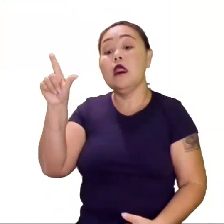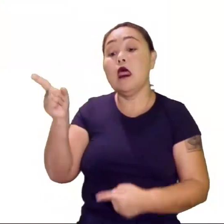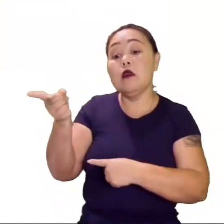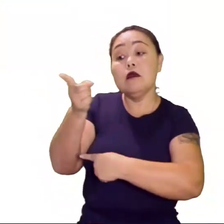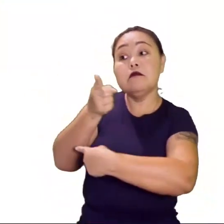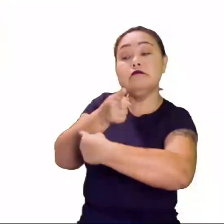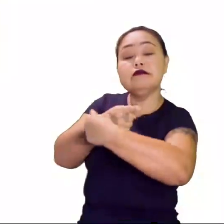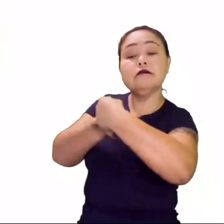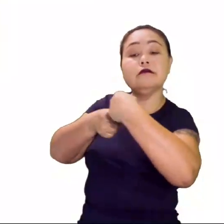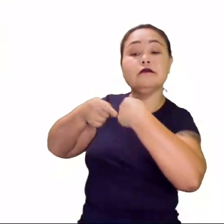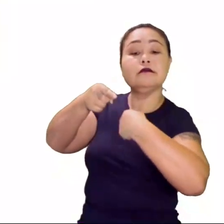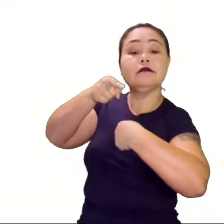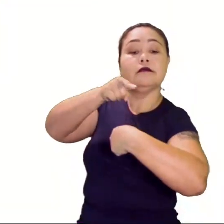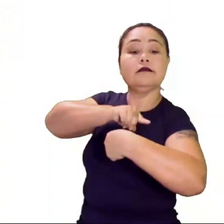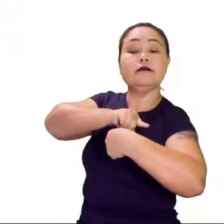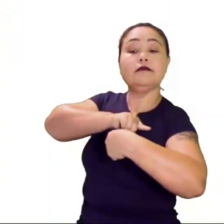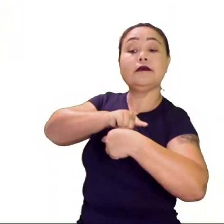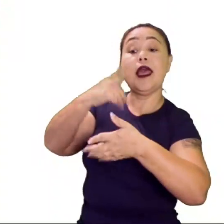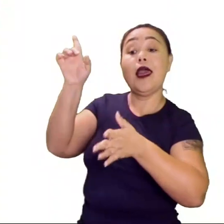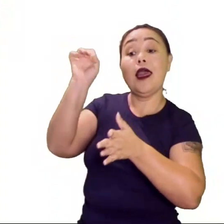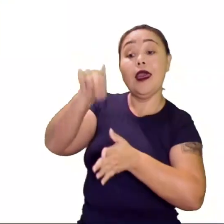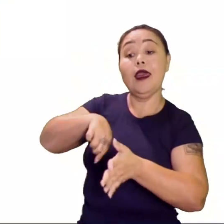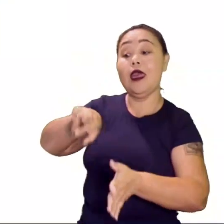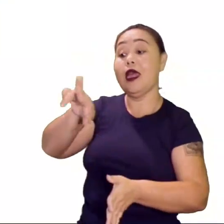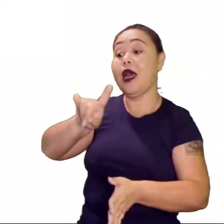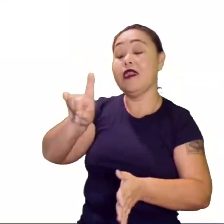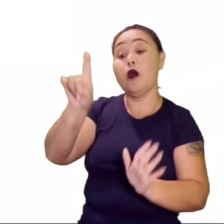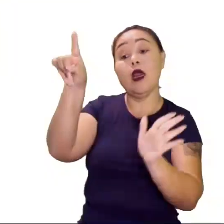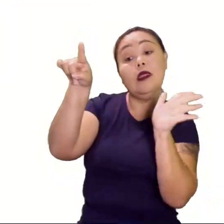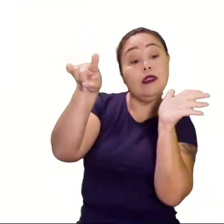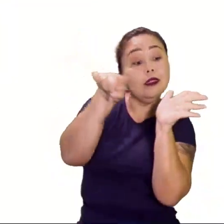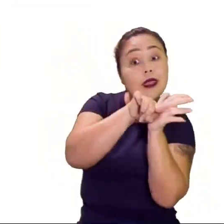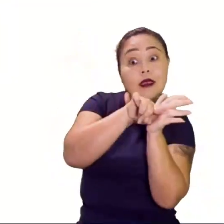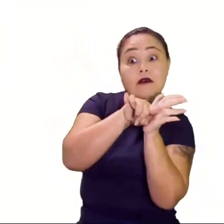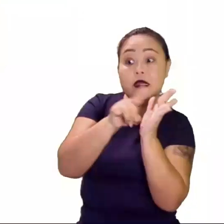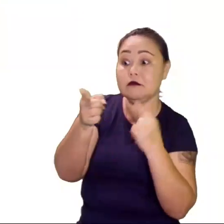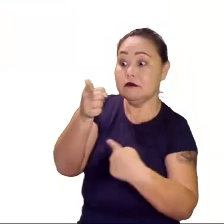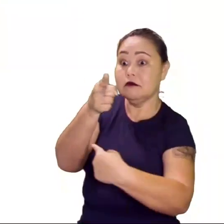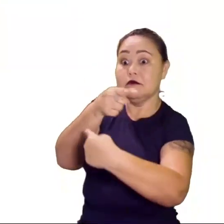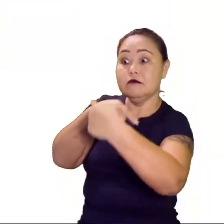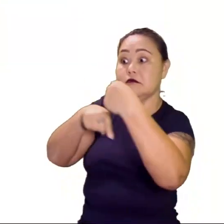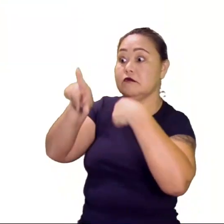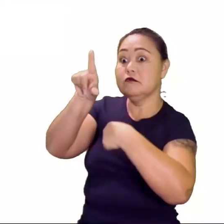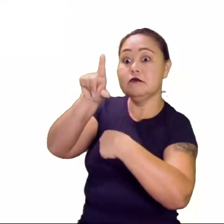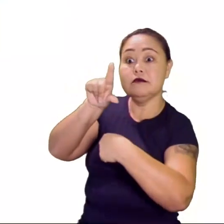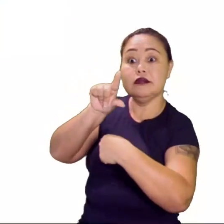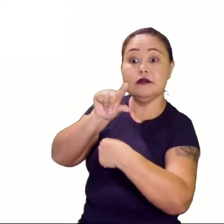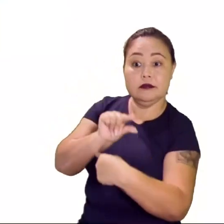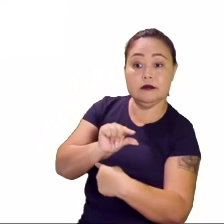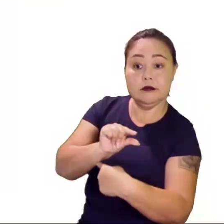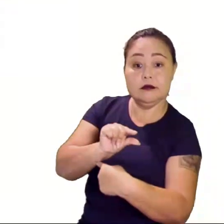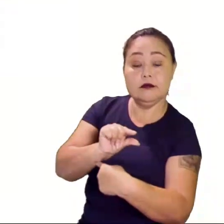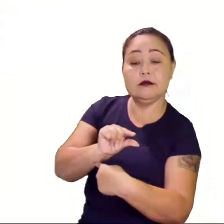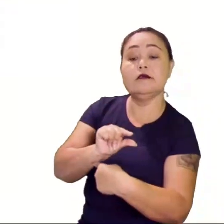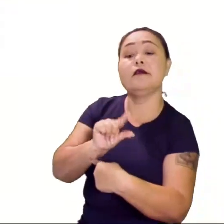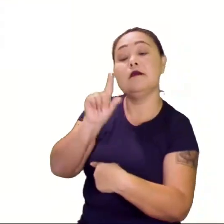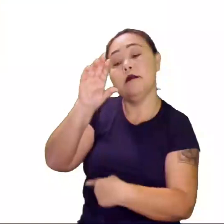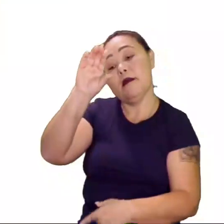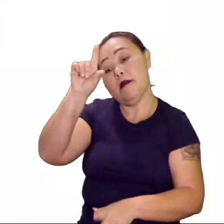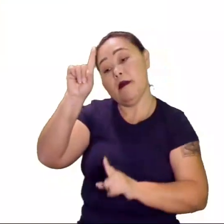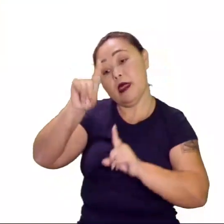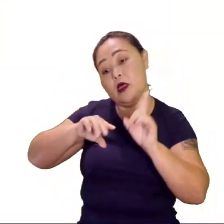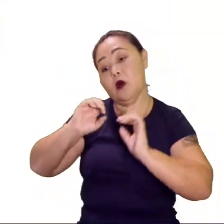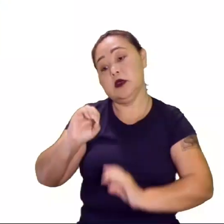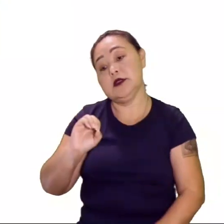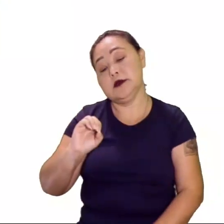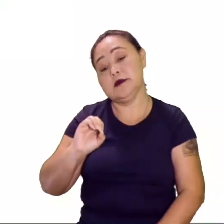que acontece? A razão é negativa, então ela vai decrescendo, vai diminuindo. Menor que zero,